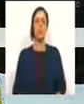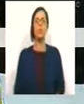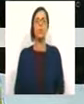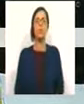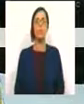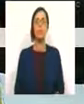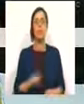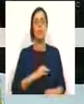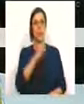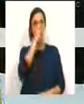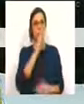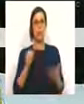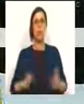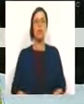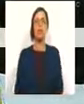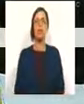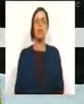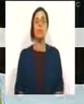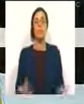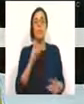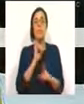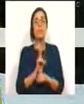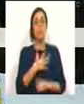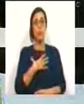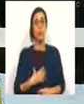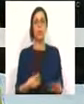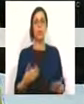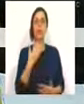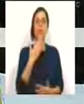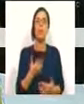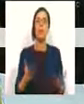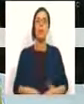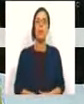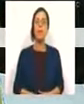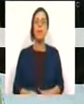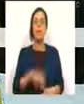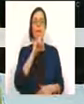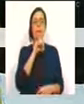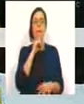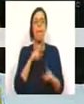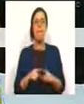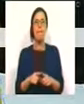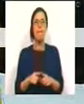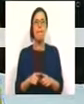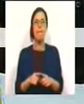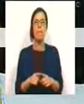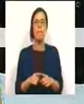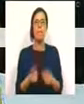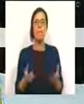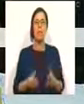senhor ministro que estava ainda do que dirá a possibilidade de nos